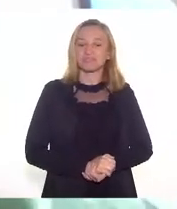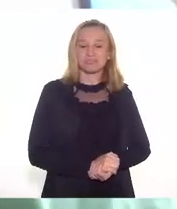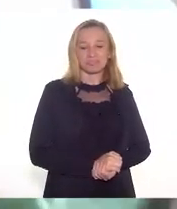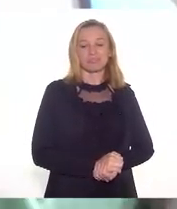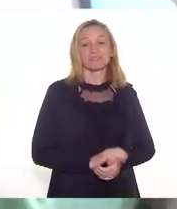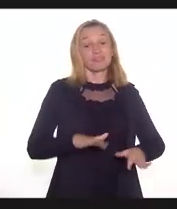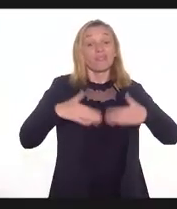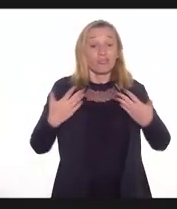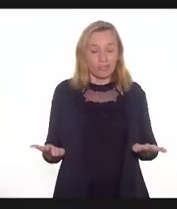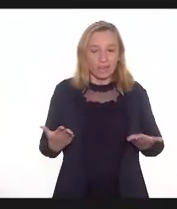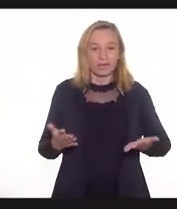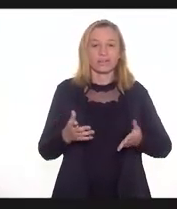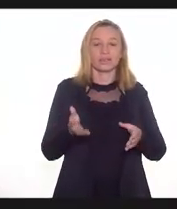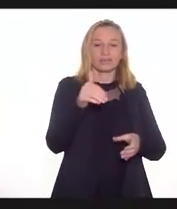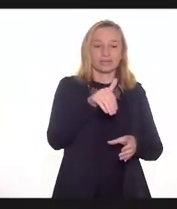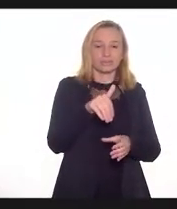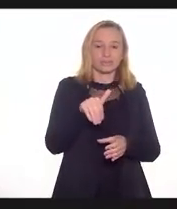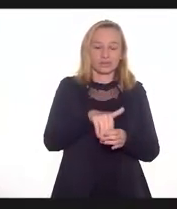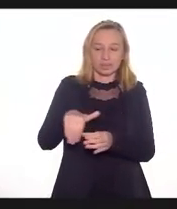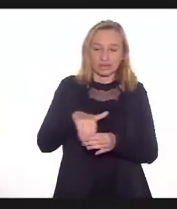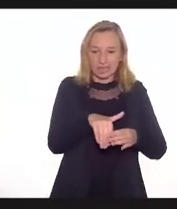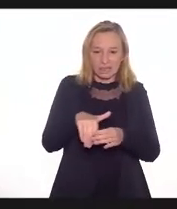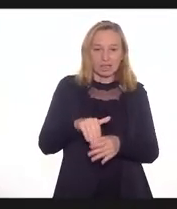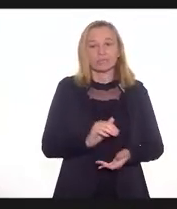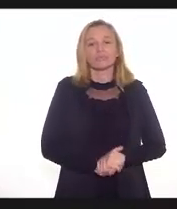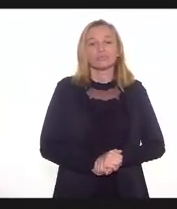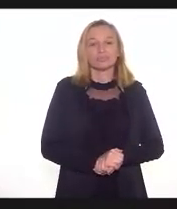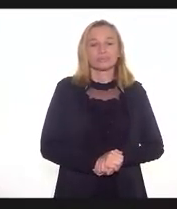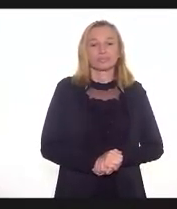Então, eu coloco em votação